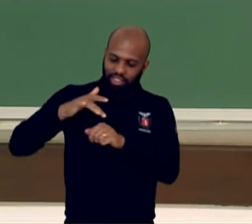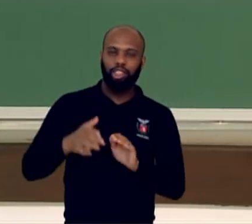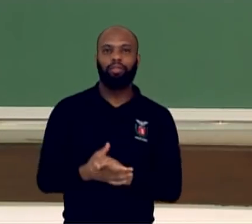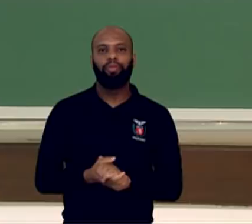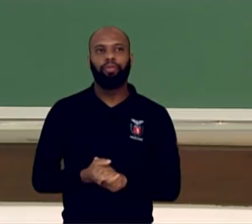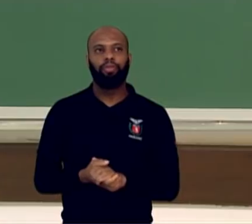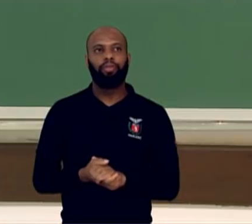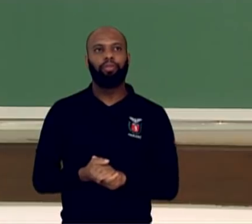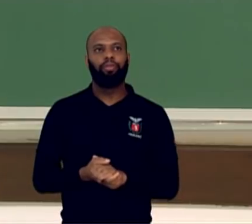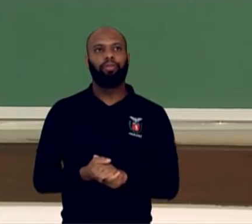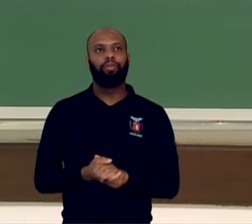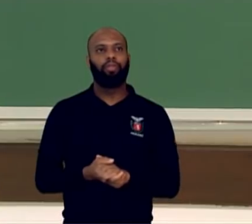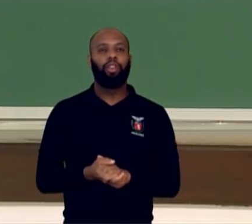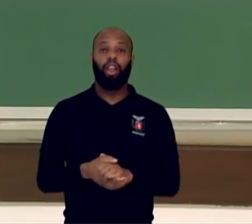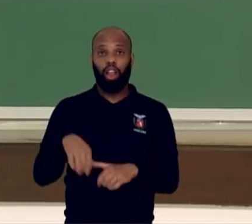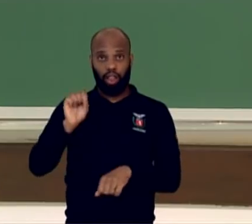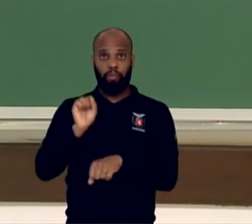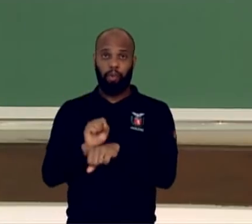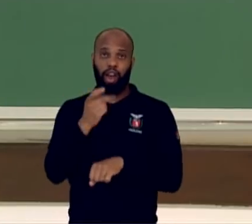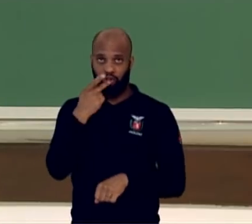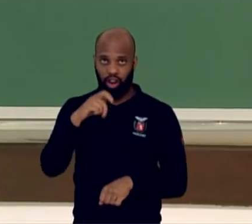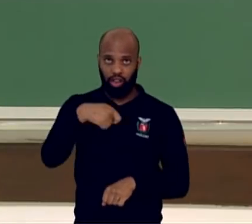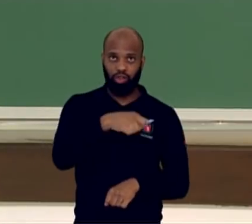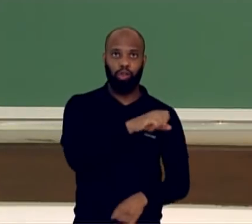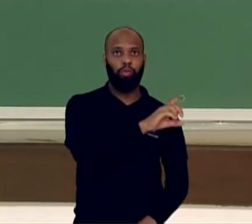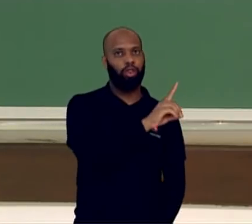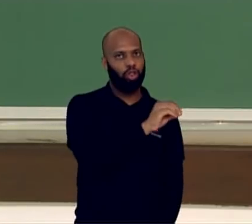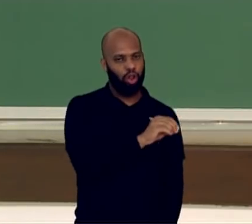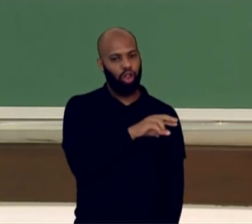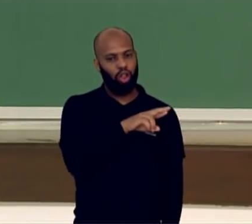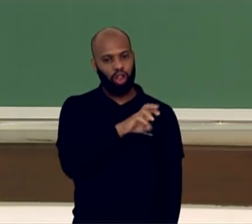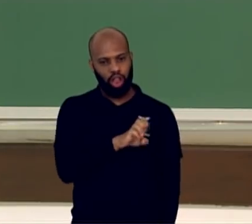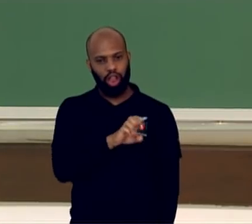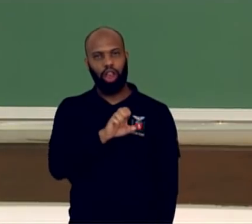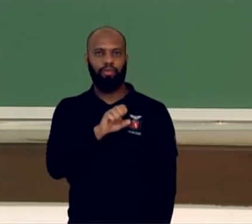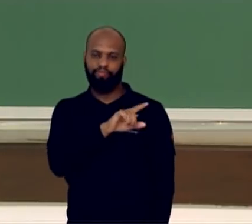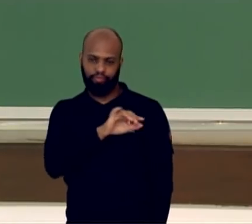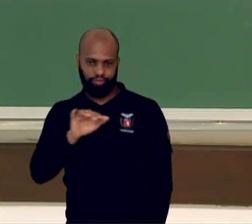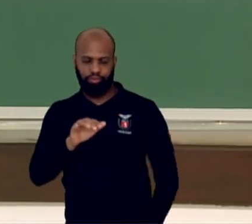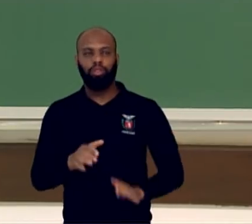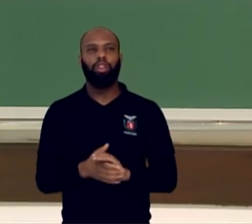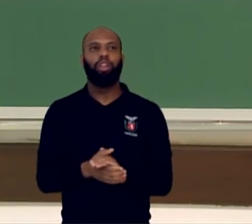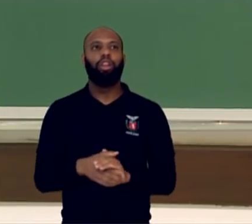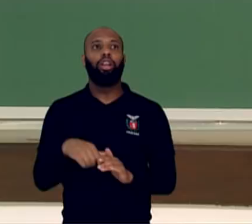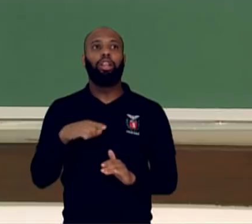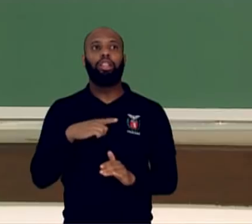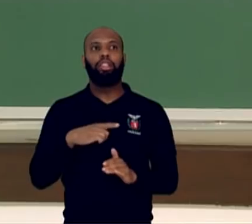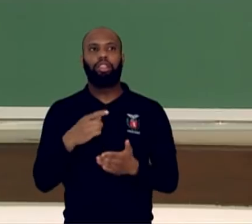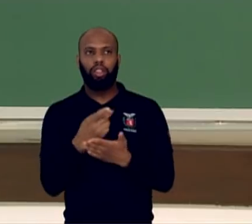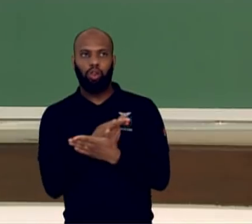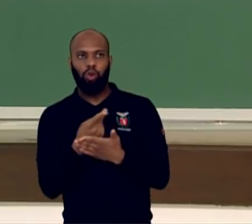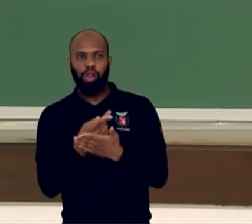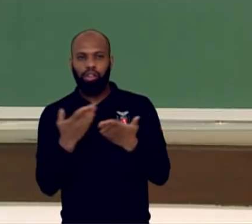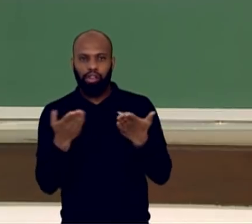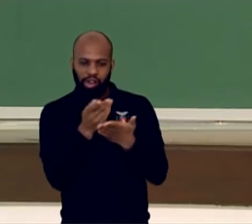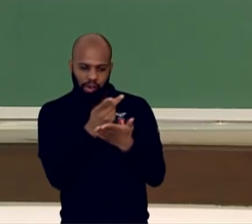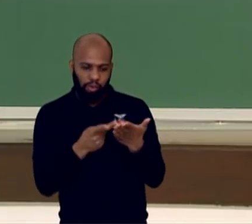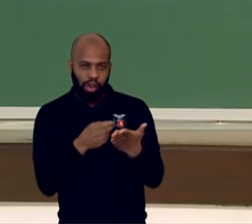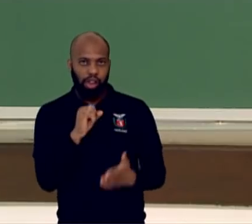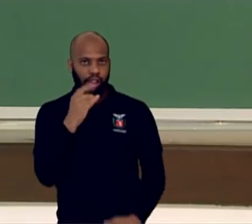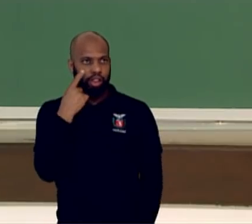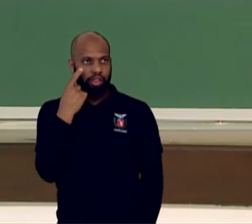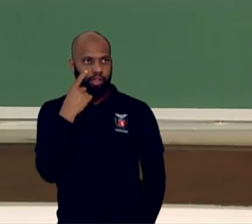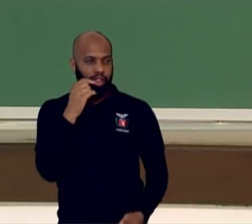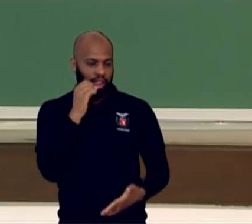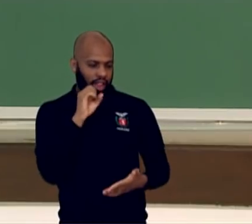né? Aqui para de falar das notas musicais. E tem um pequeno equívoco aqui no poema. Quem prestou atenção